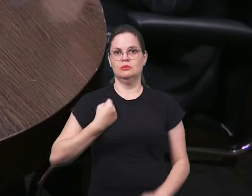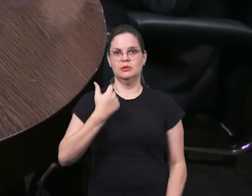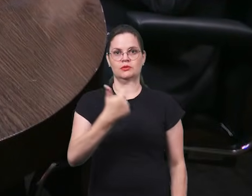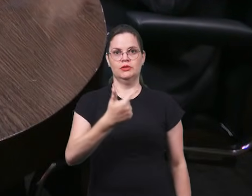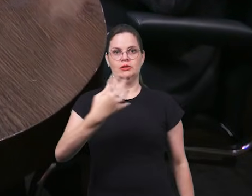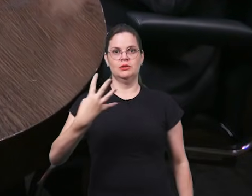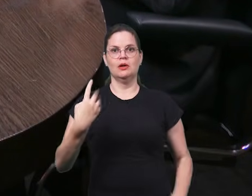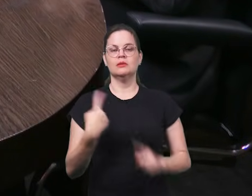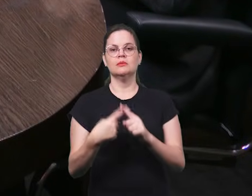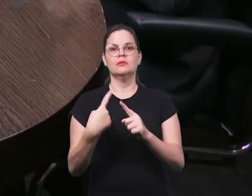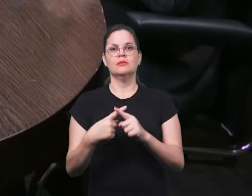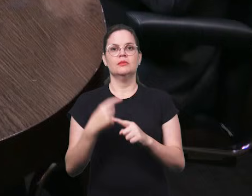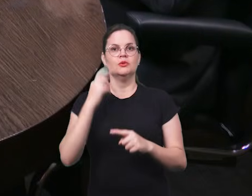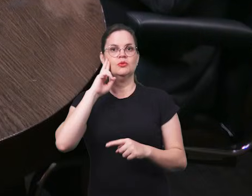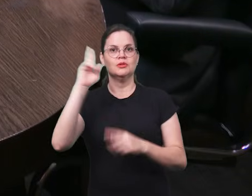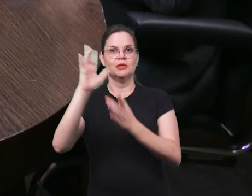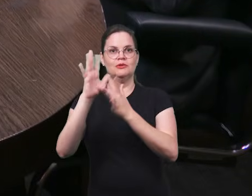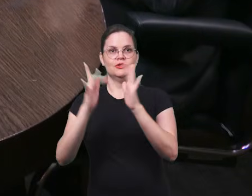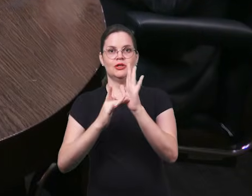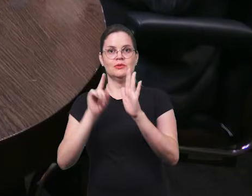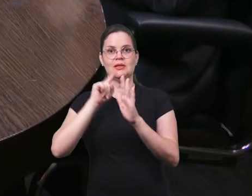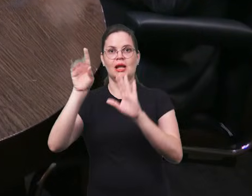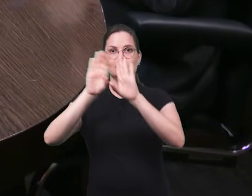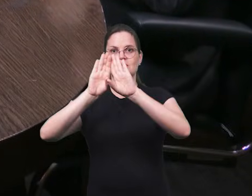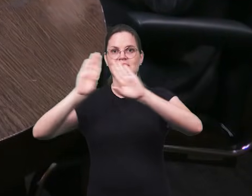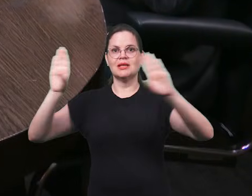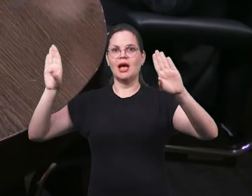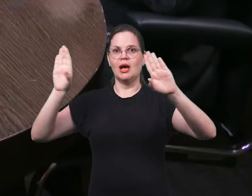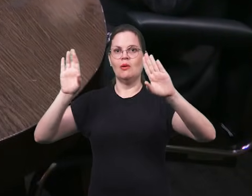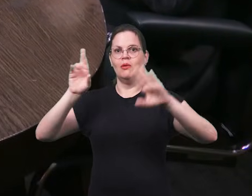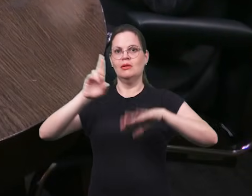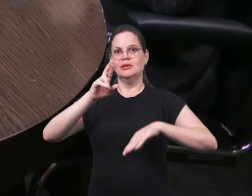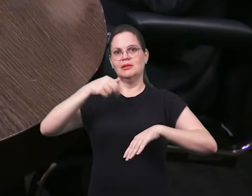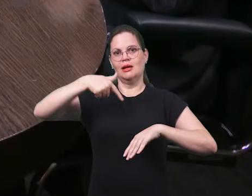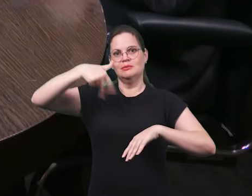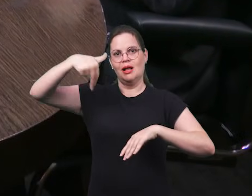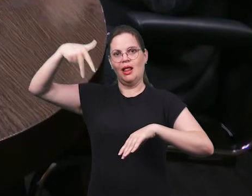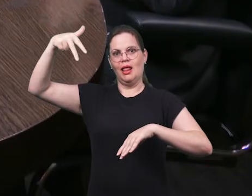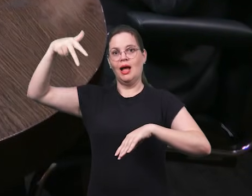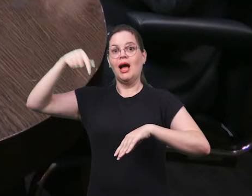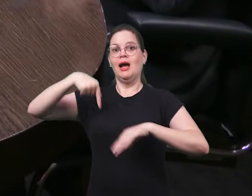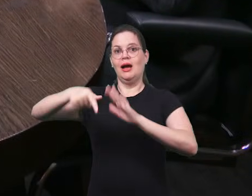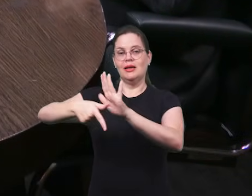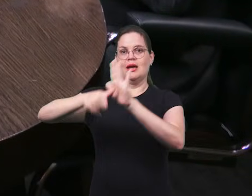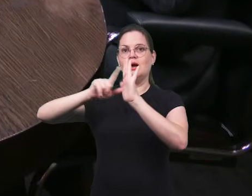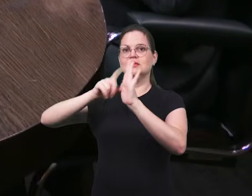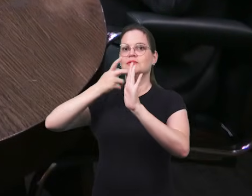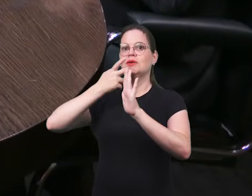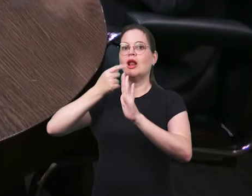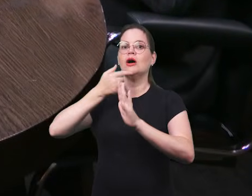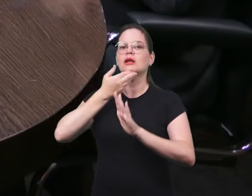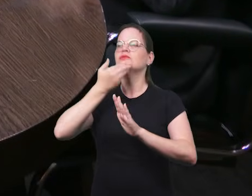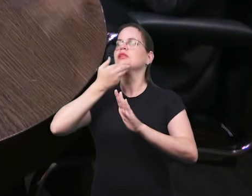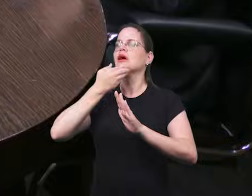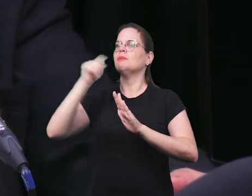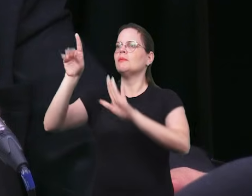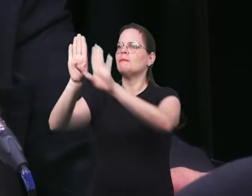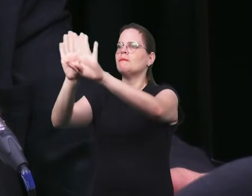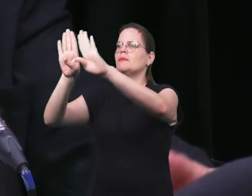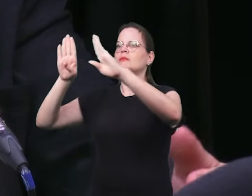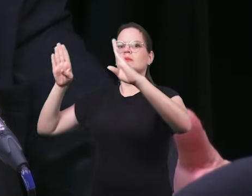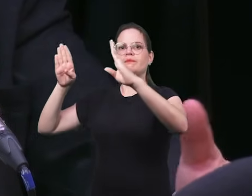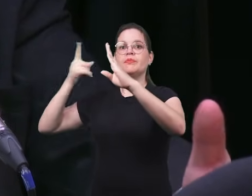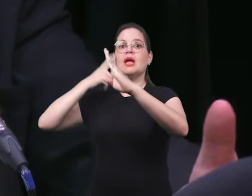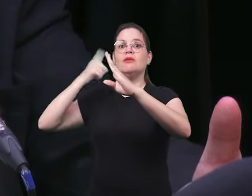Jesus, profeticamente, né? Quando Jesus está chegando na eternidade. Levantai a porta das vossas cabeças, levantai as entradas eternas,